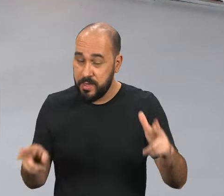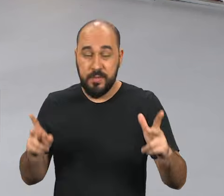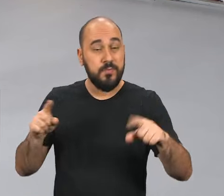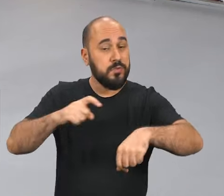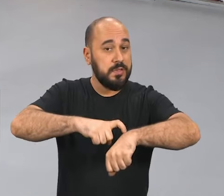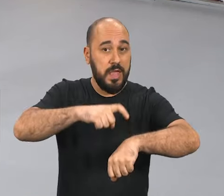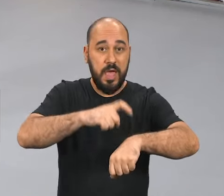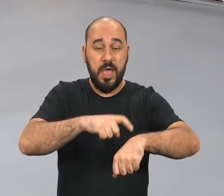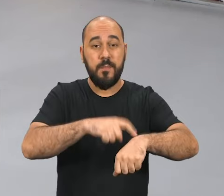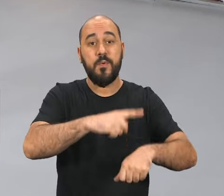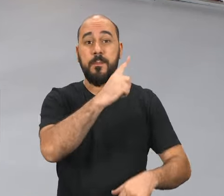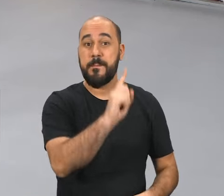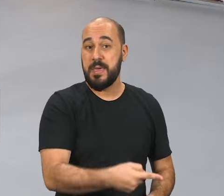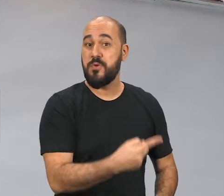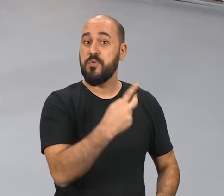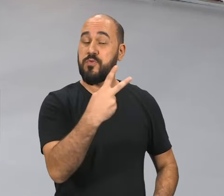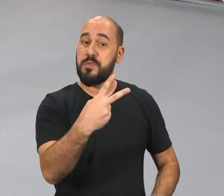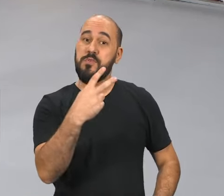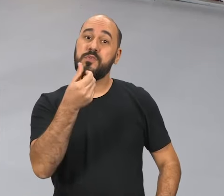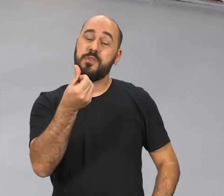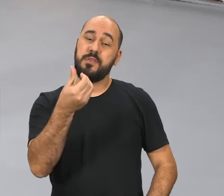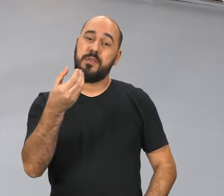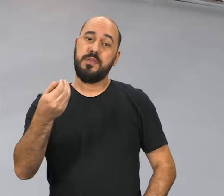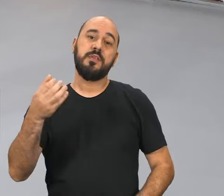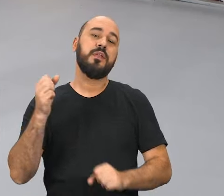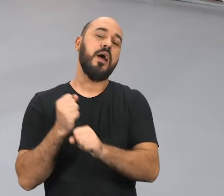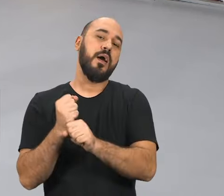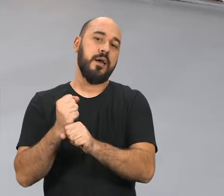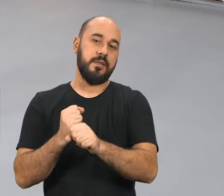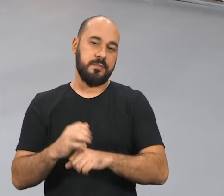de perseguição religiosa na Idade Média.